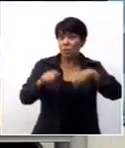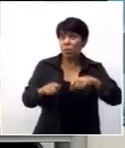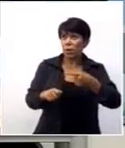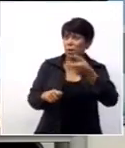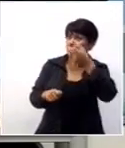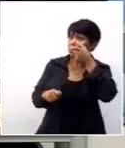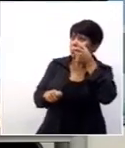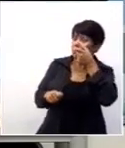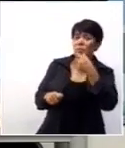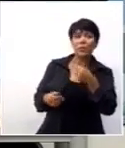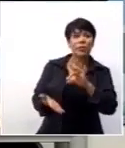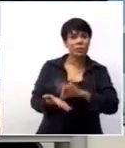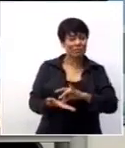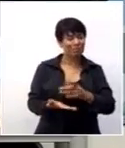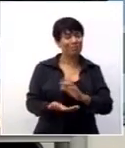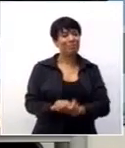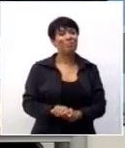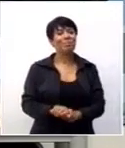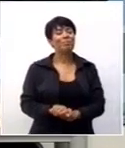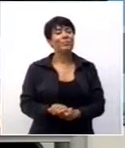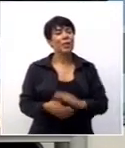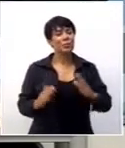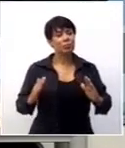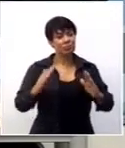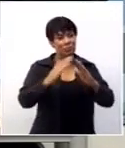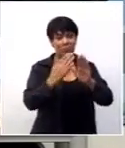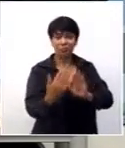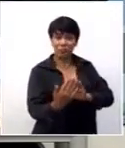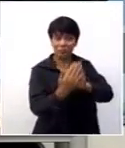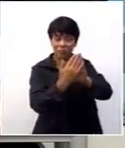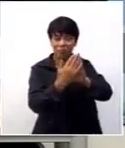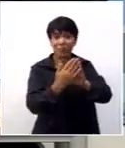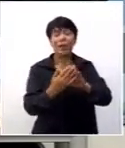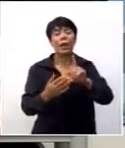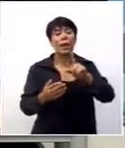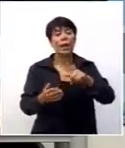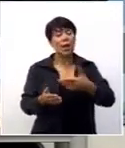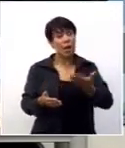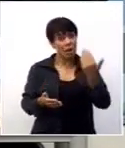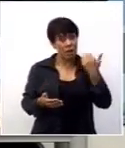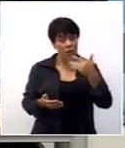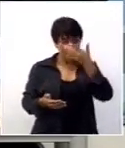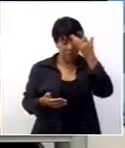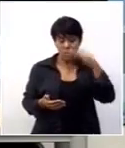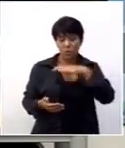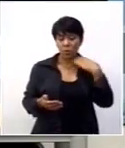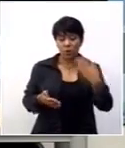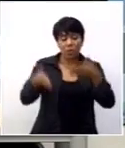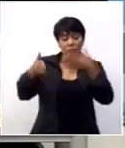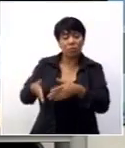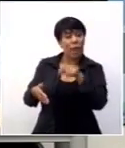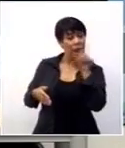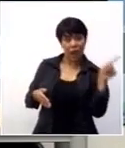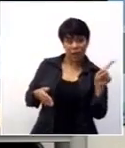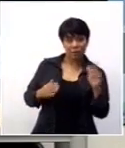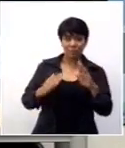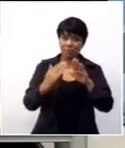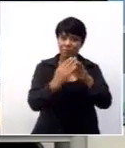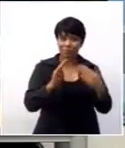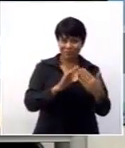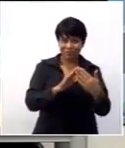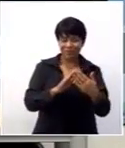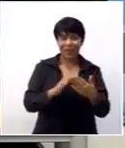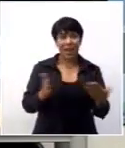né? Bom, essas pirâmides, como eu falei, elas serviam como túmulos. E elas chamam muita atenção até os dias de